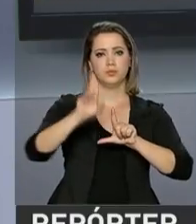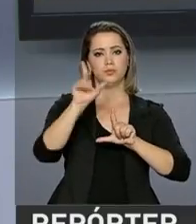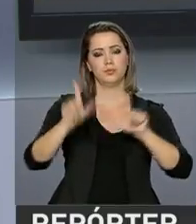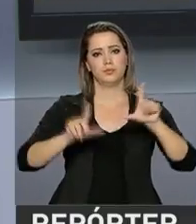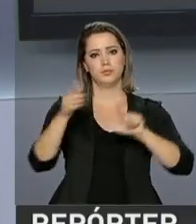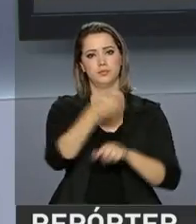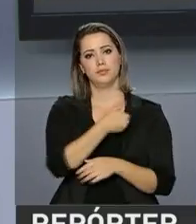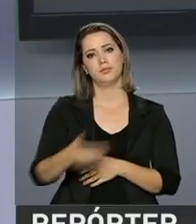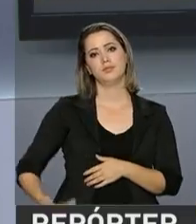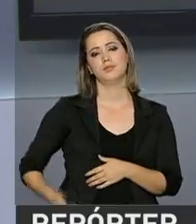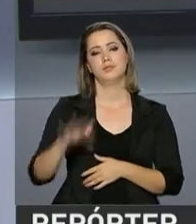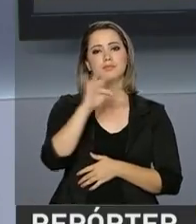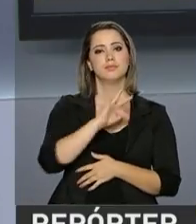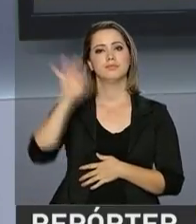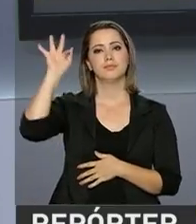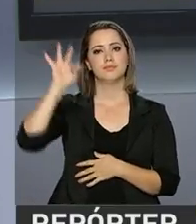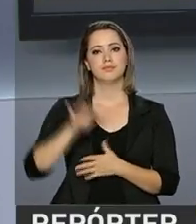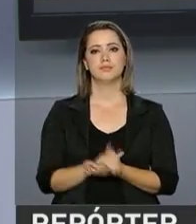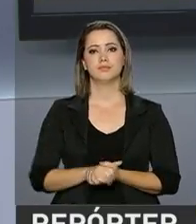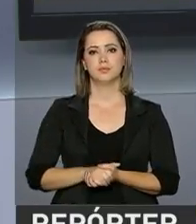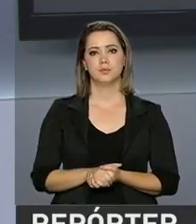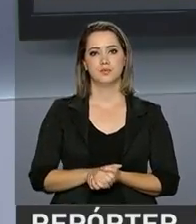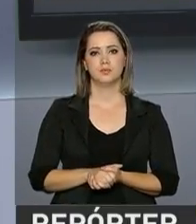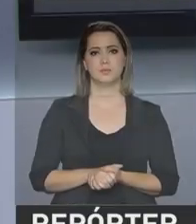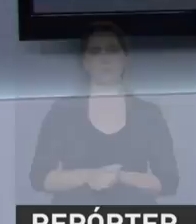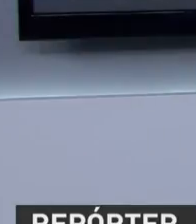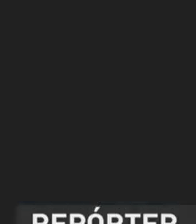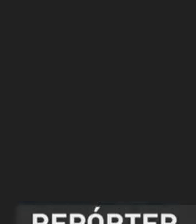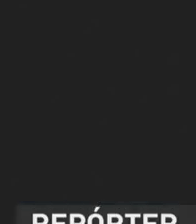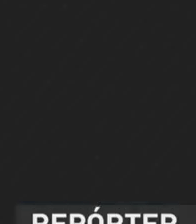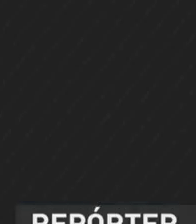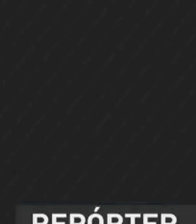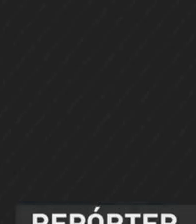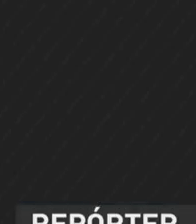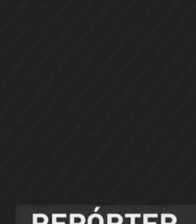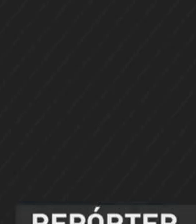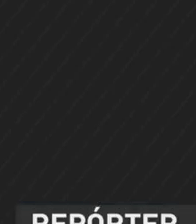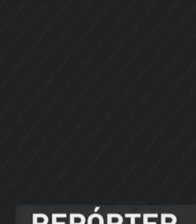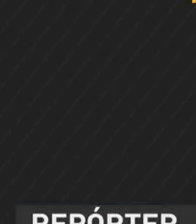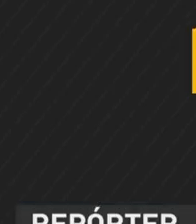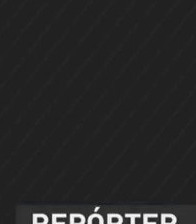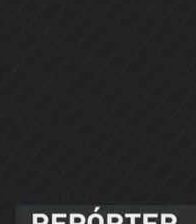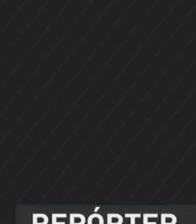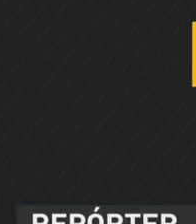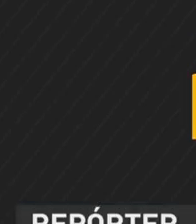NBR a TV do Governo Federal e